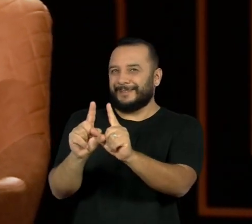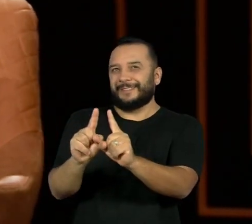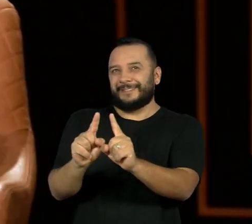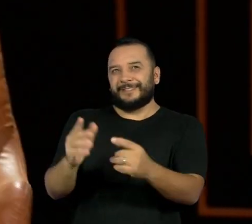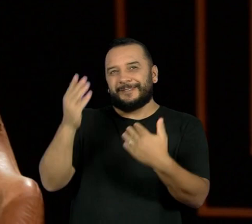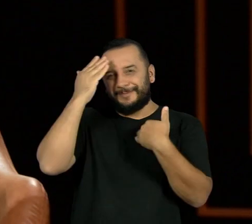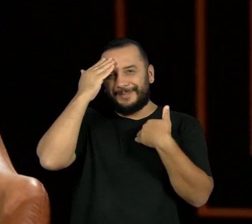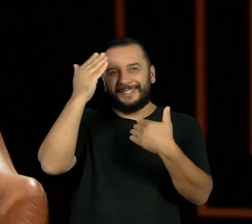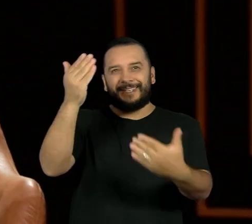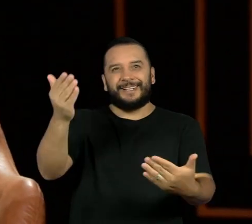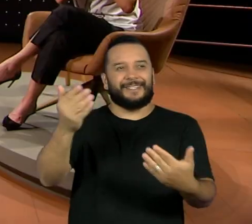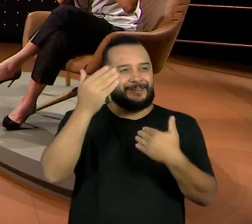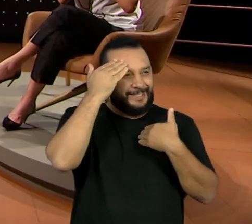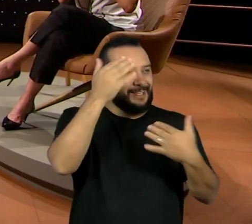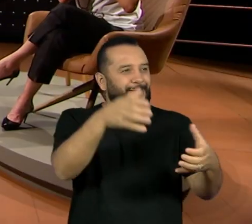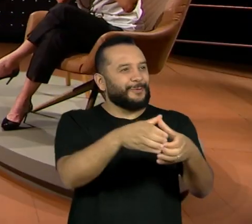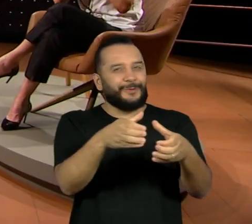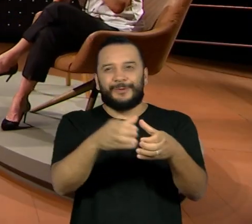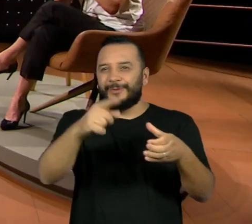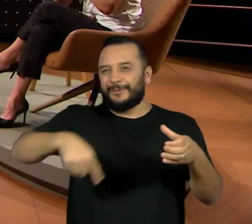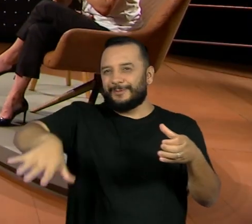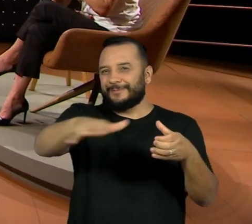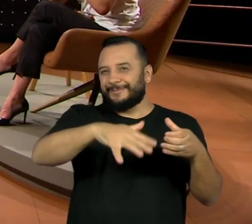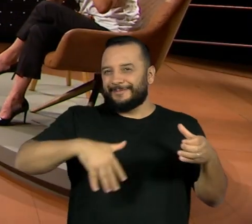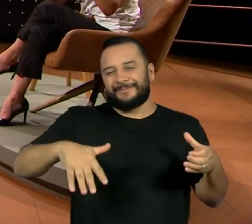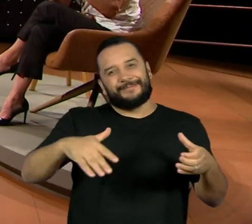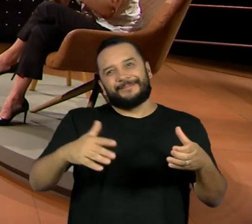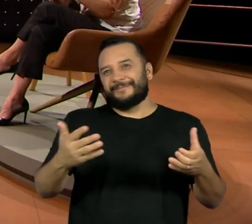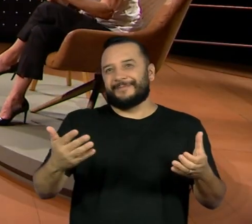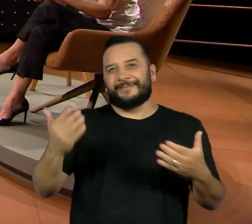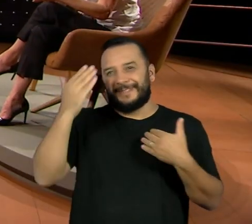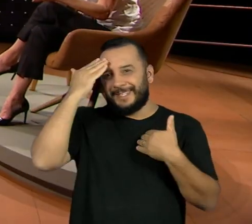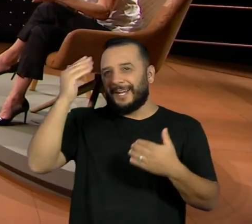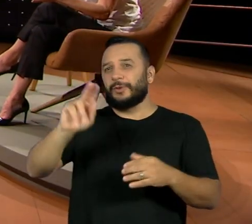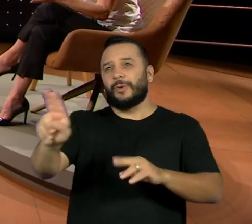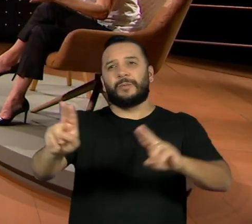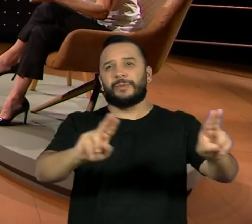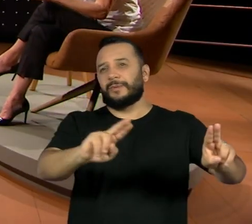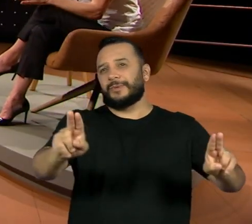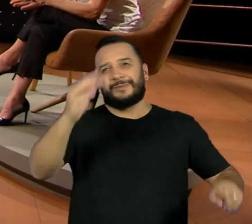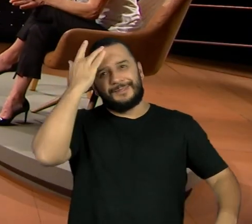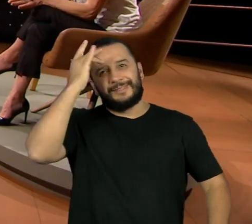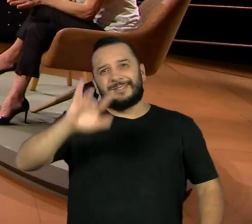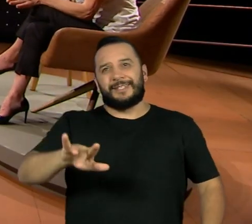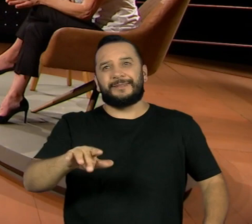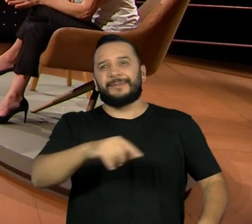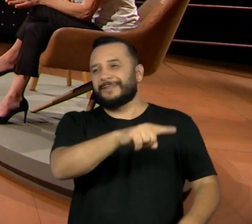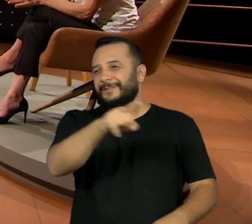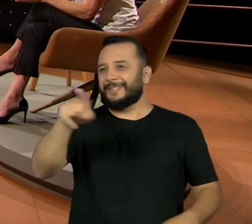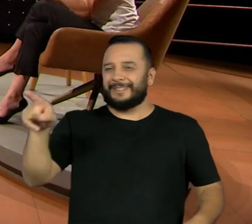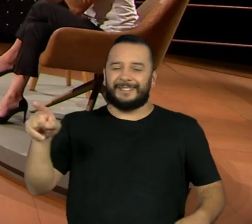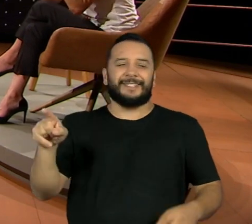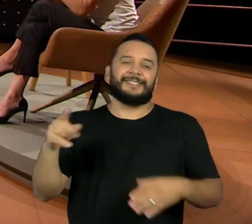Muito obrigada. Essa equipe maravilhosa, todo mundo aí, que infelizmente eu não sei o nome de todo mundo, mas foram todos muito